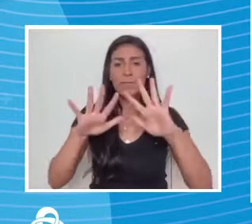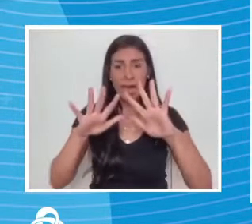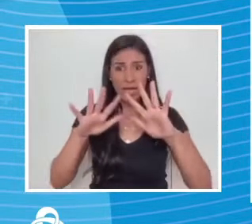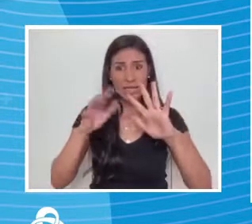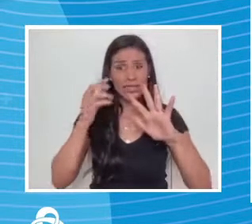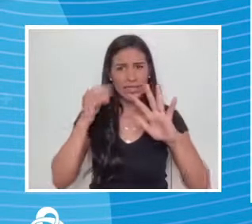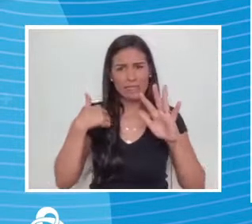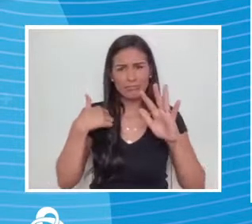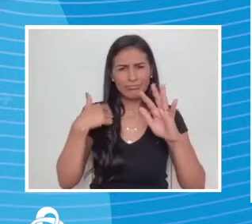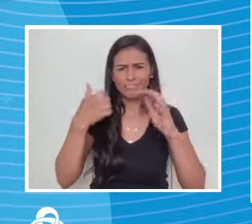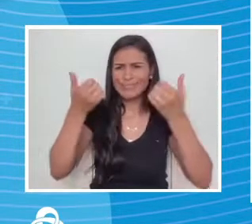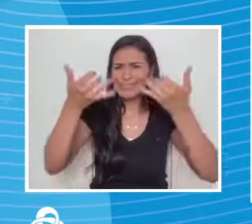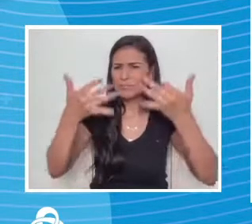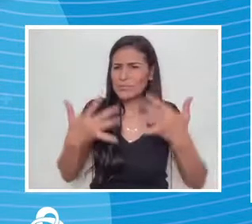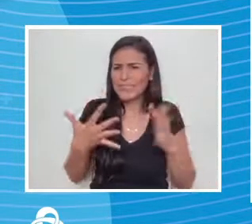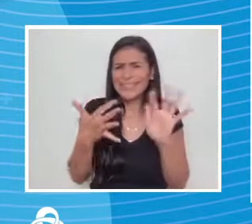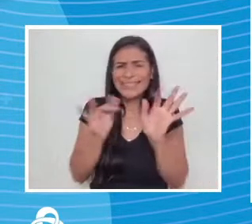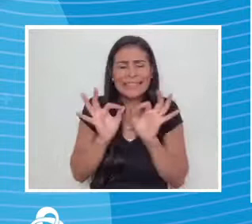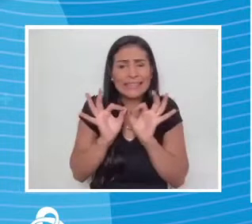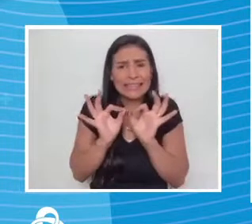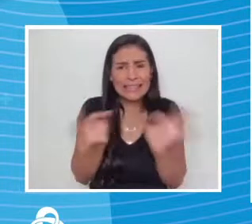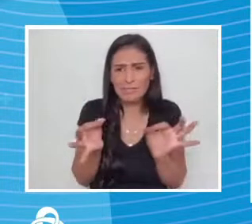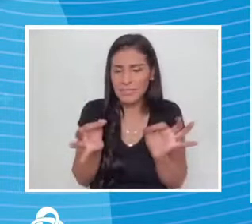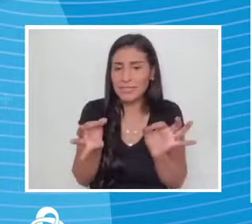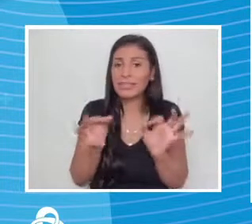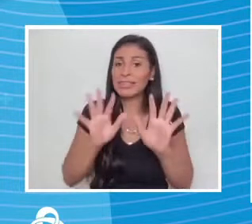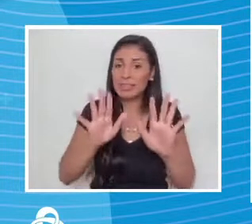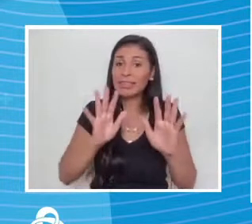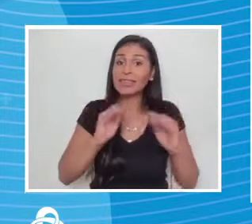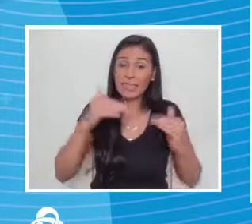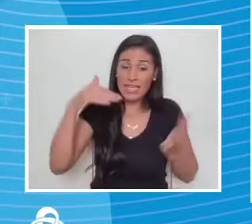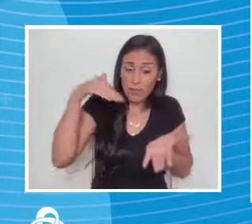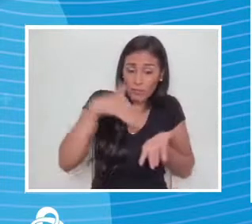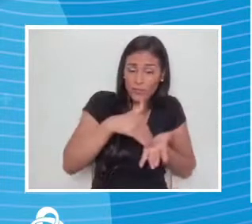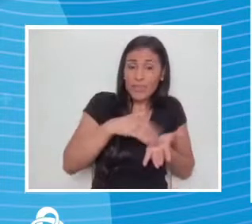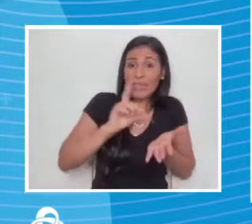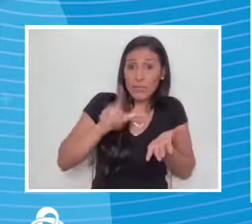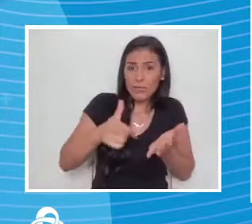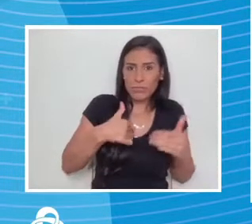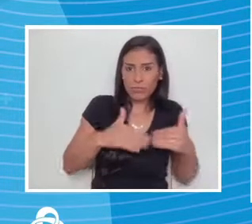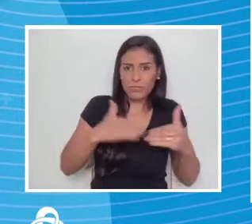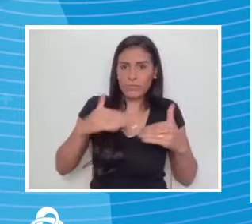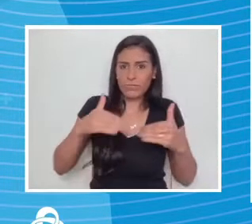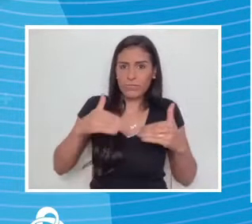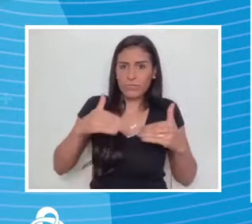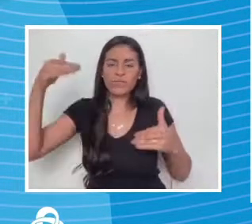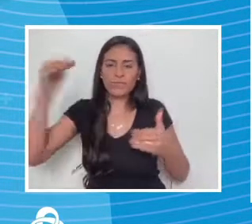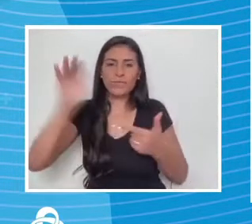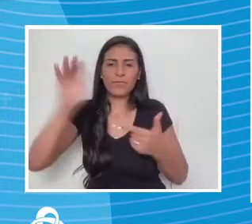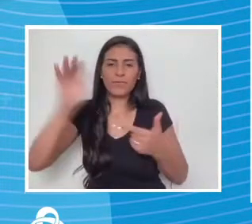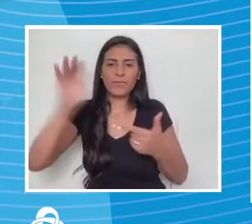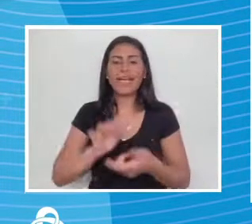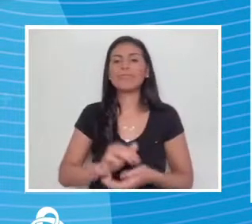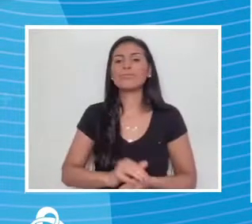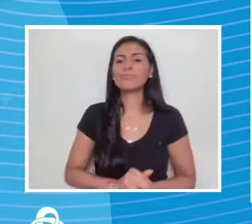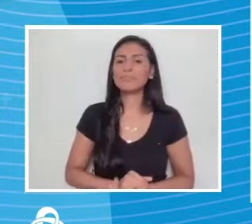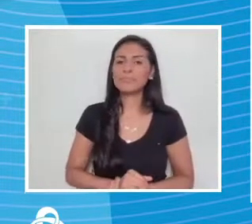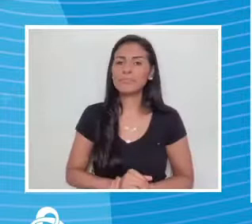muito reducionista, mas eu depois vou chegar para cima para níveis mais holistas, né? Então, essa